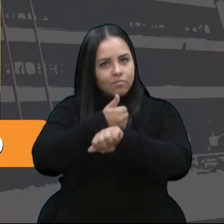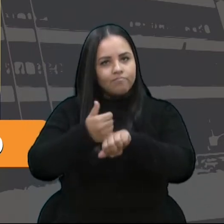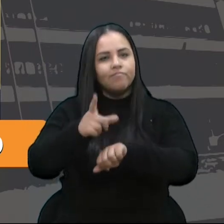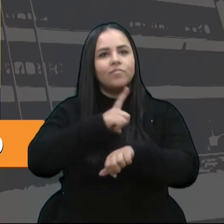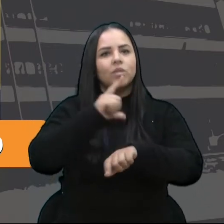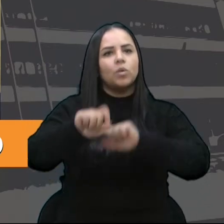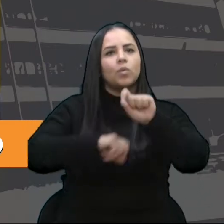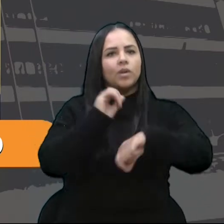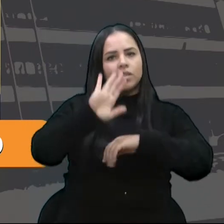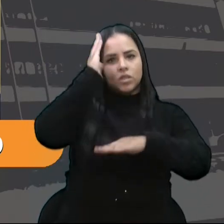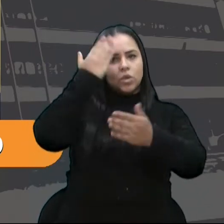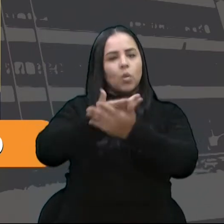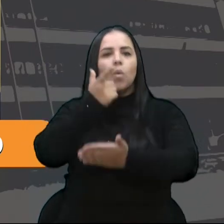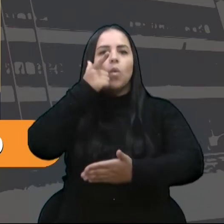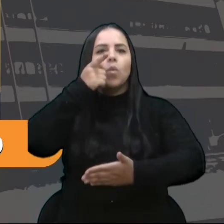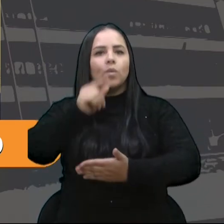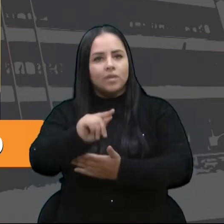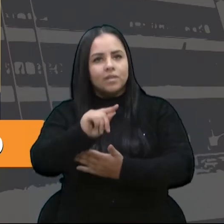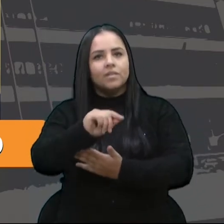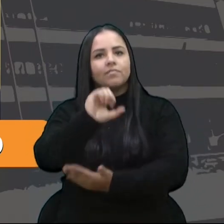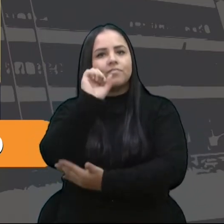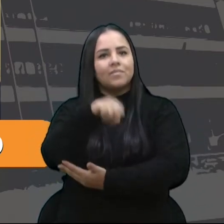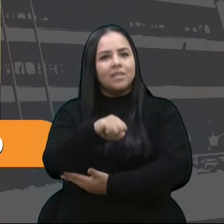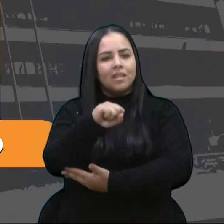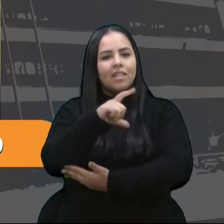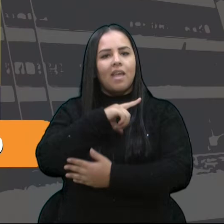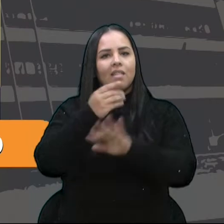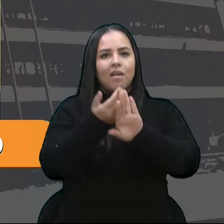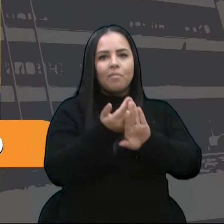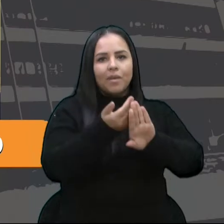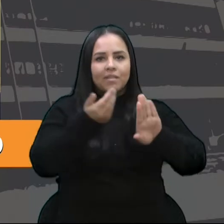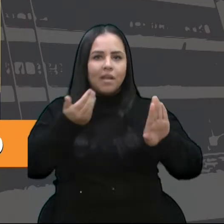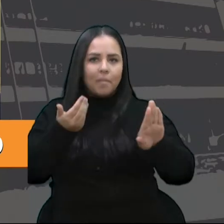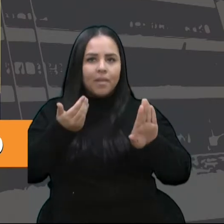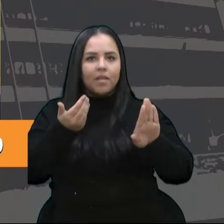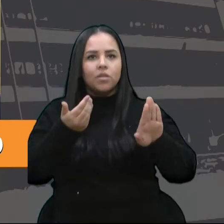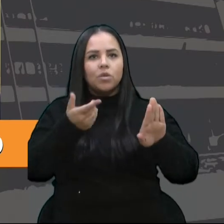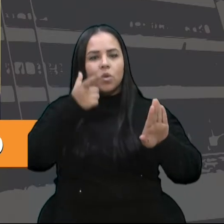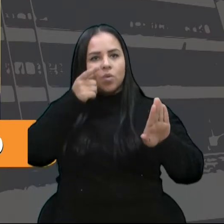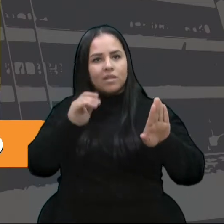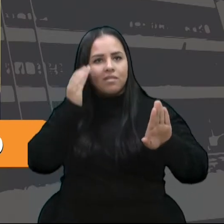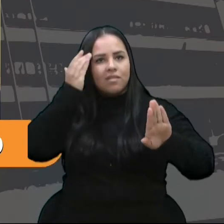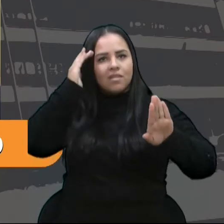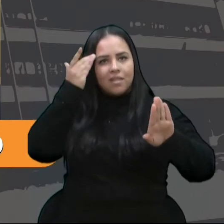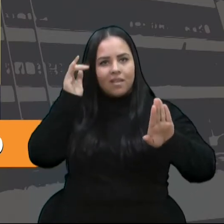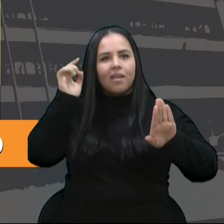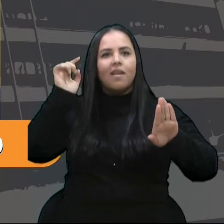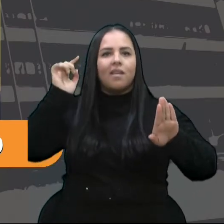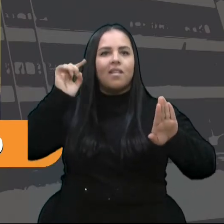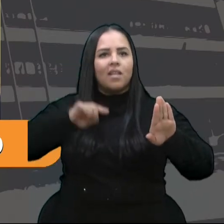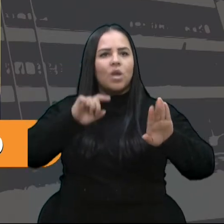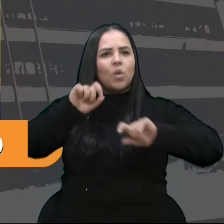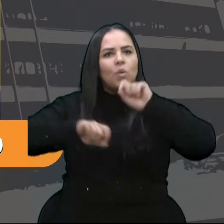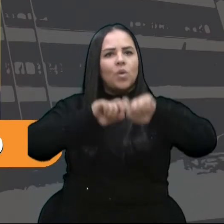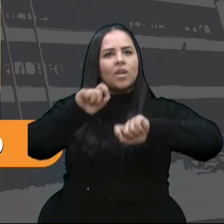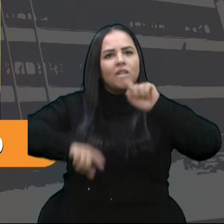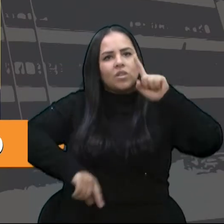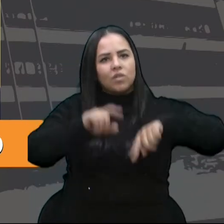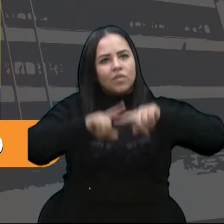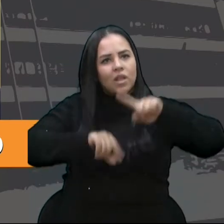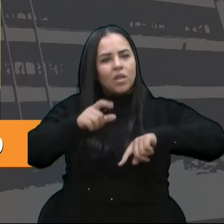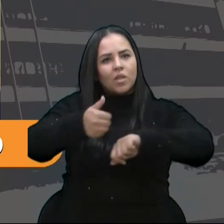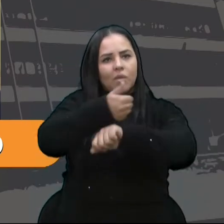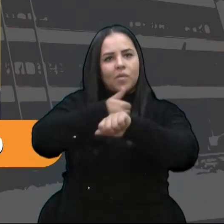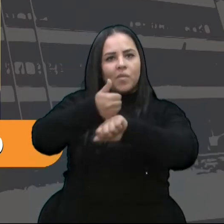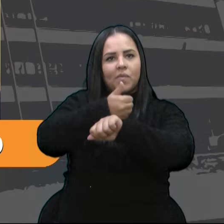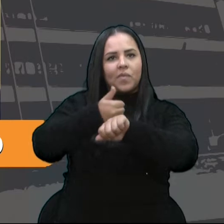credibilidade conseguir esse distanciamento, né? essa possibilidade de fazer com que o seu exercício profissional